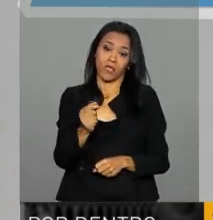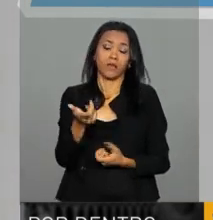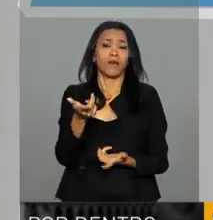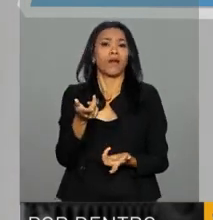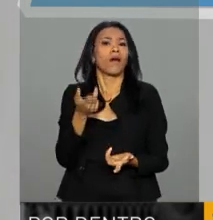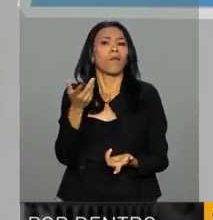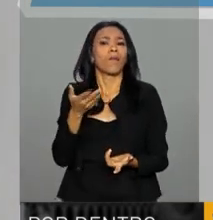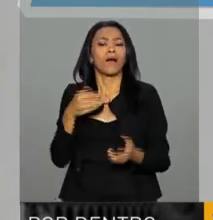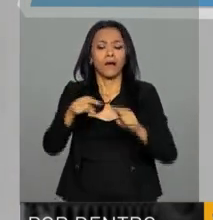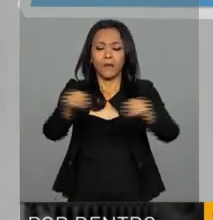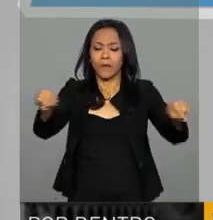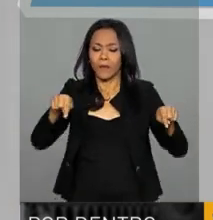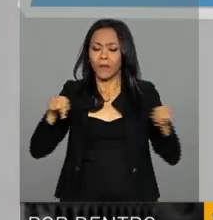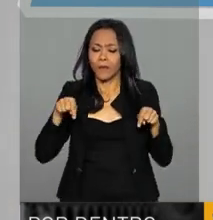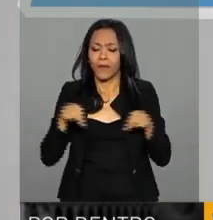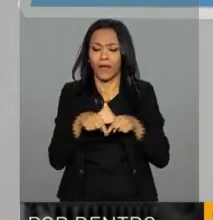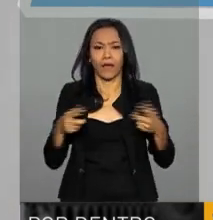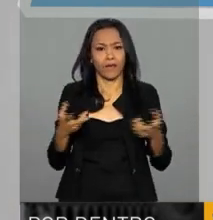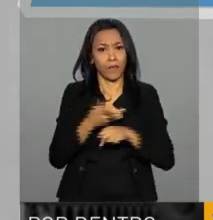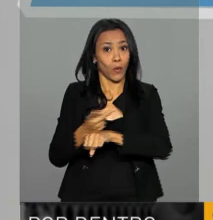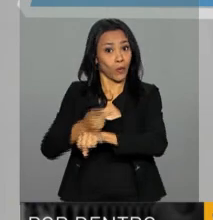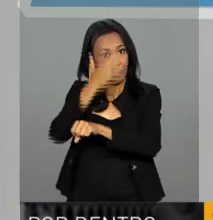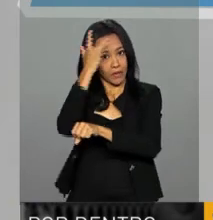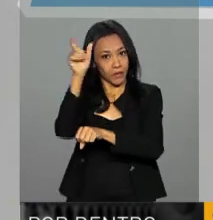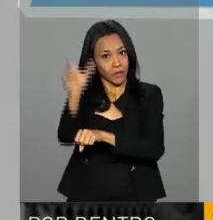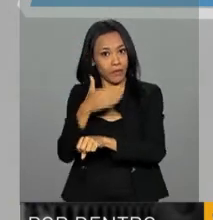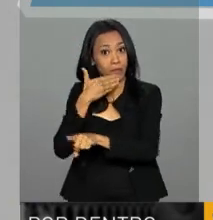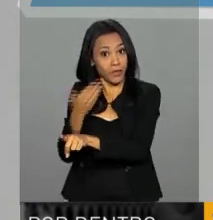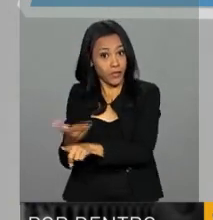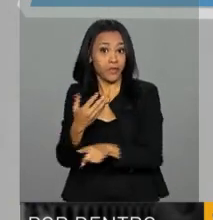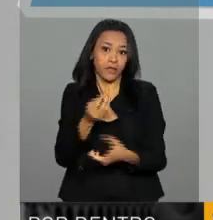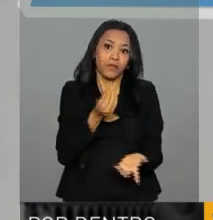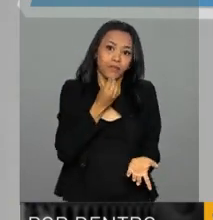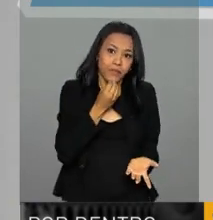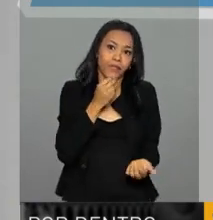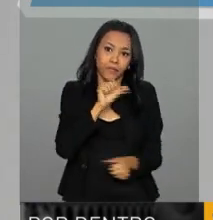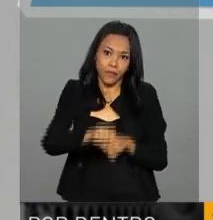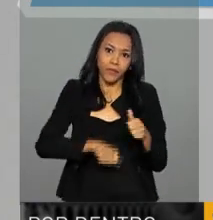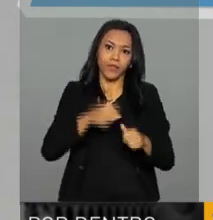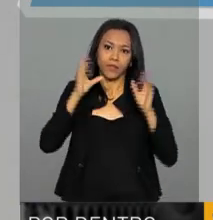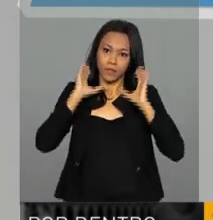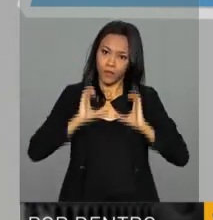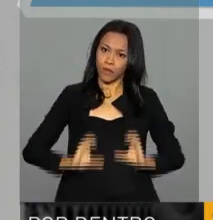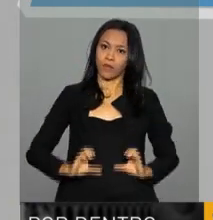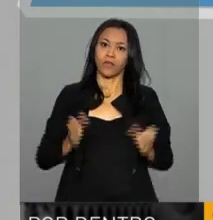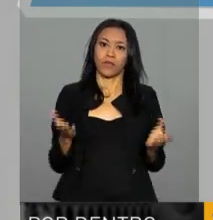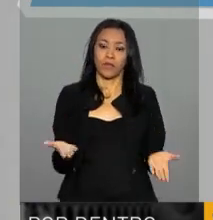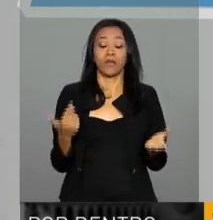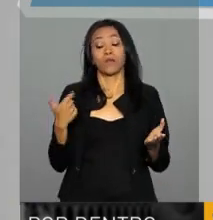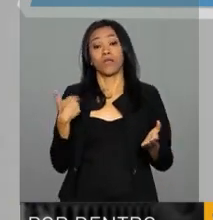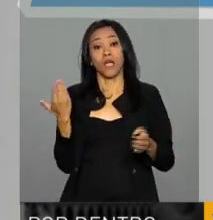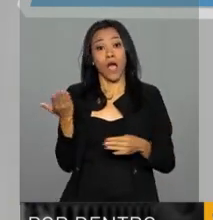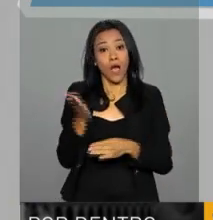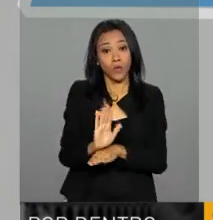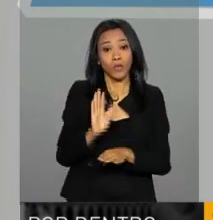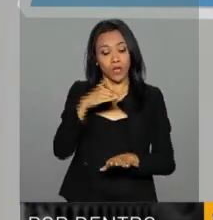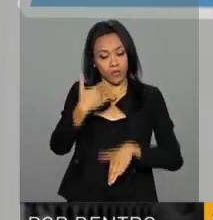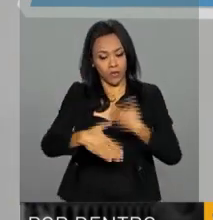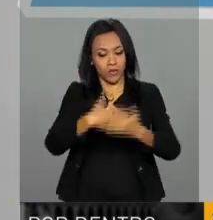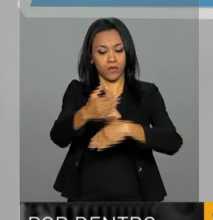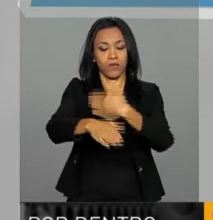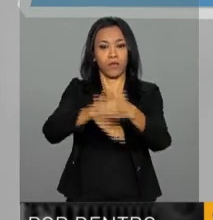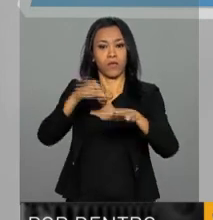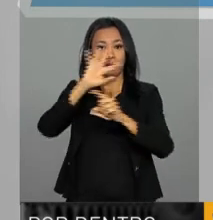entrega esta prática bem que poderia mudar de comportamento e passa a colaborar para o desenvolvimento da malta arte